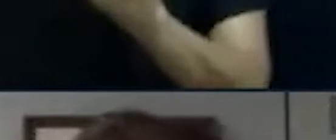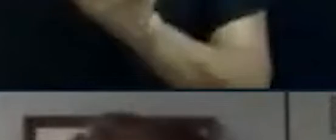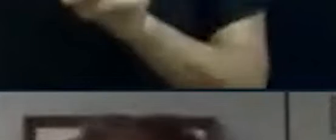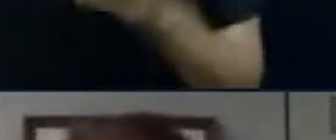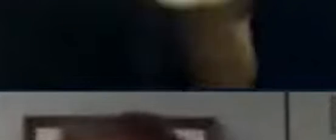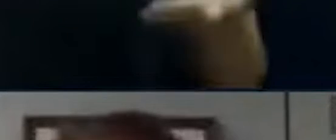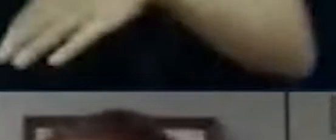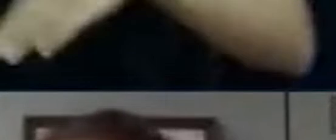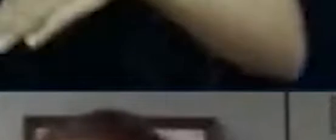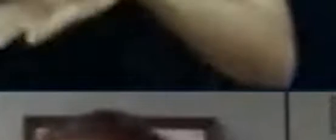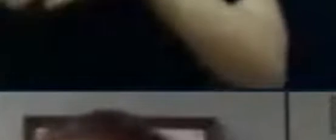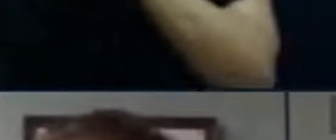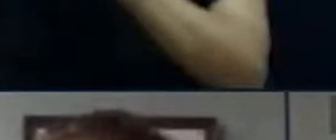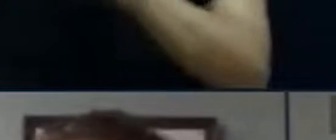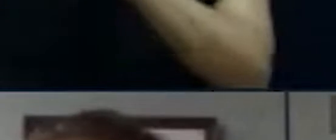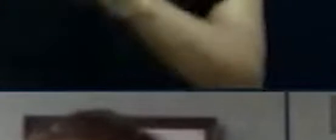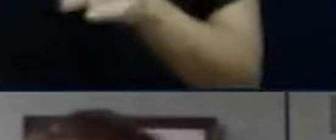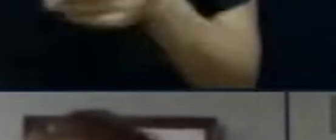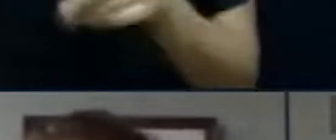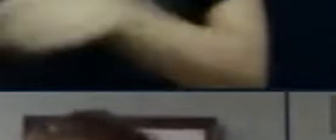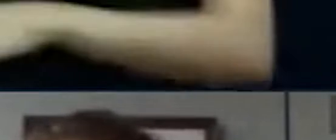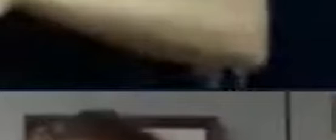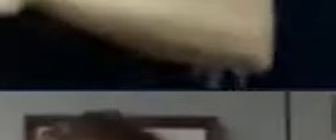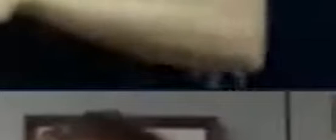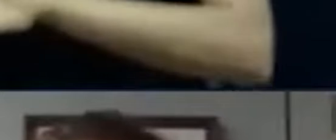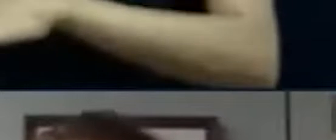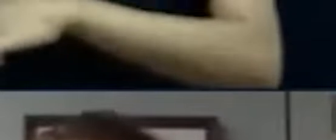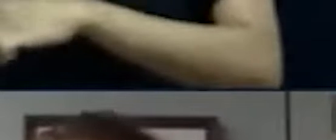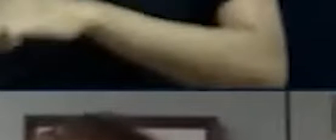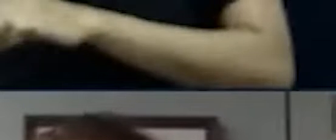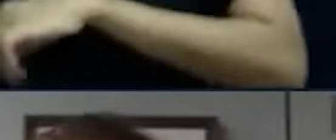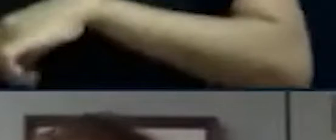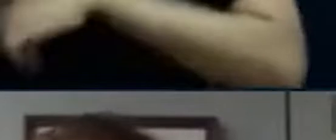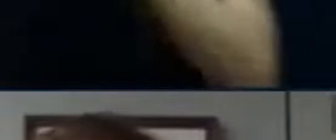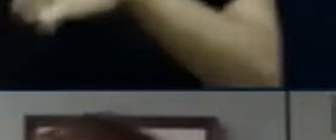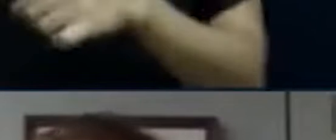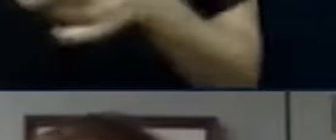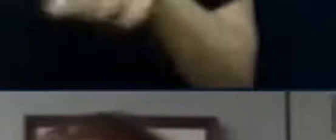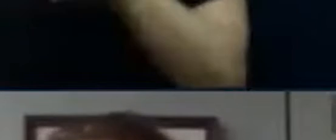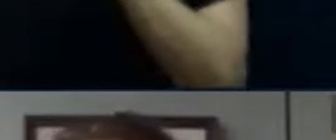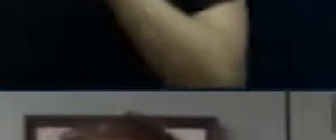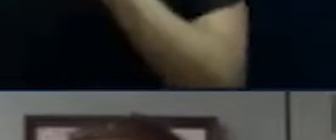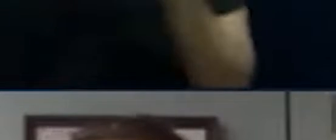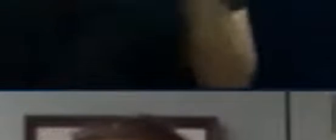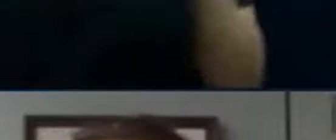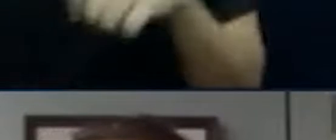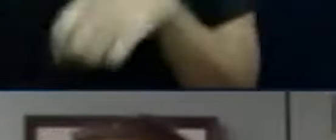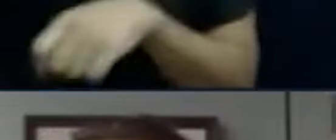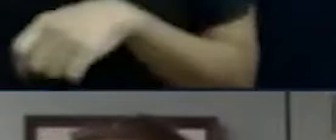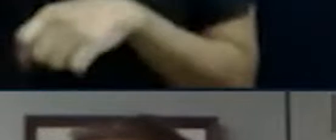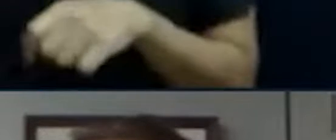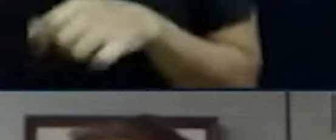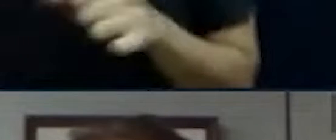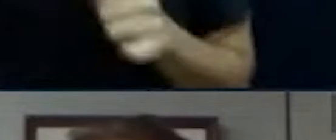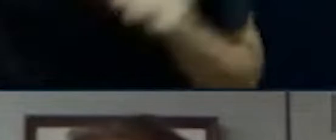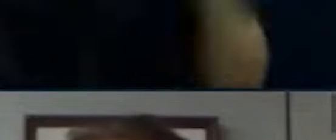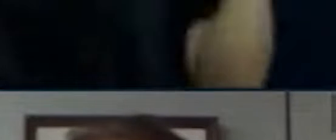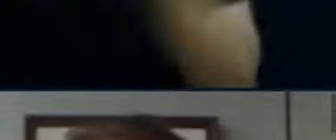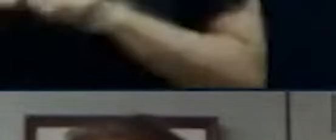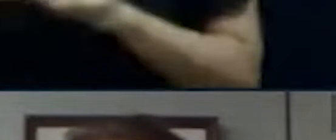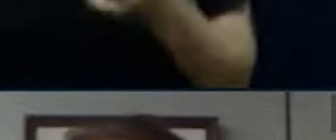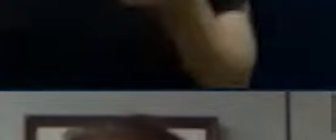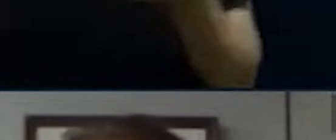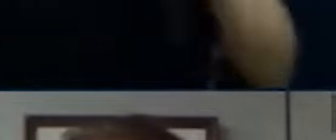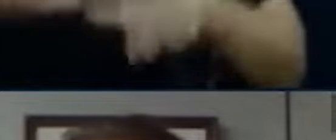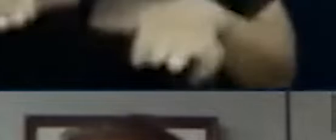educativo, pedagógico, frutífero e com vistas a gente alterar o status quo que a gente está